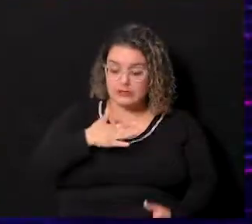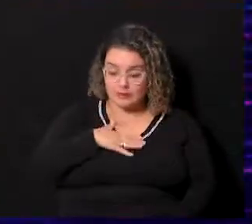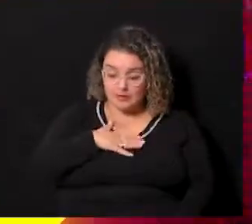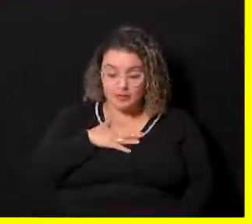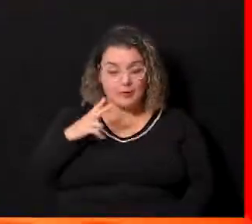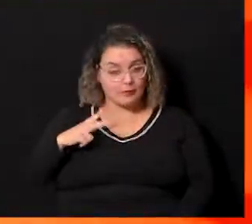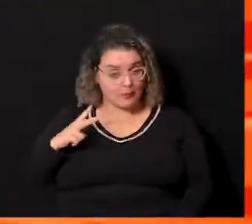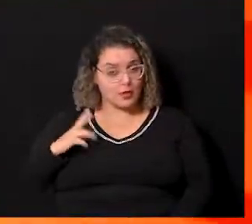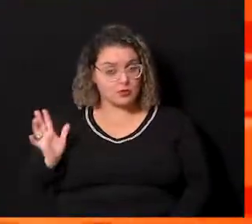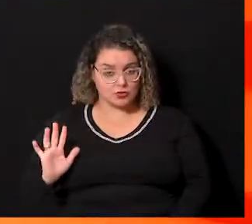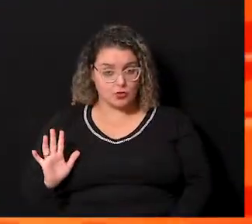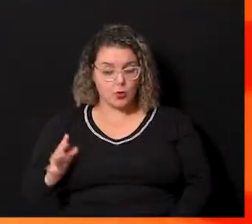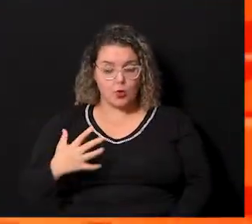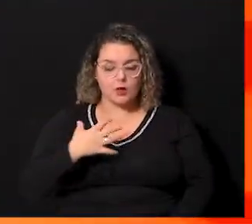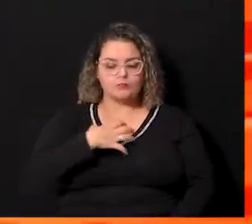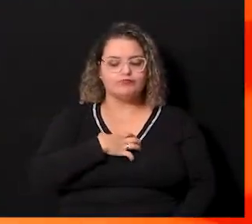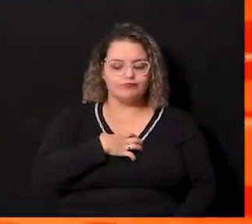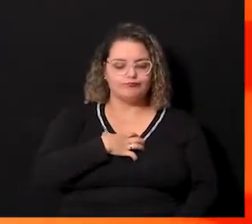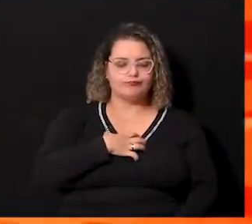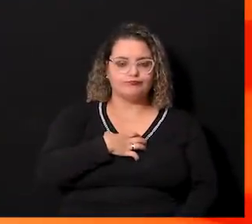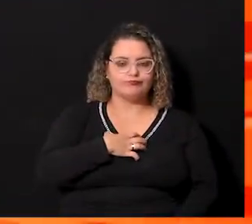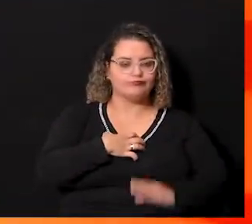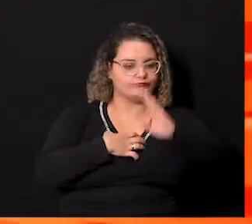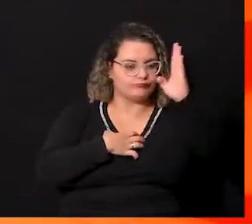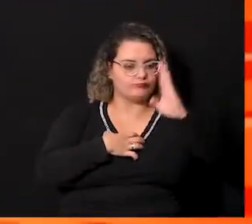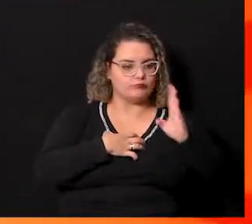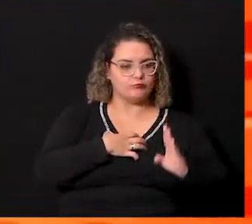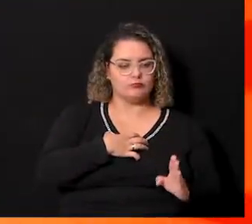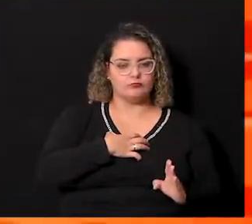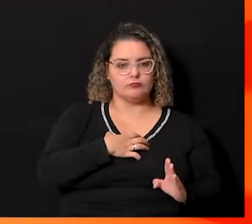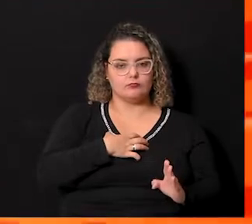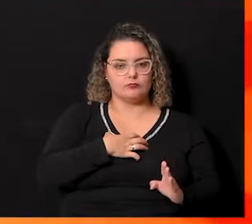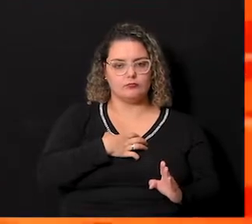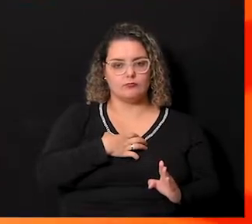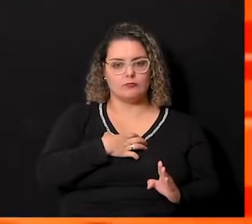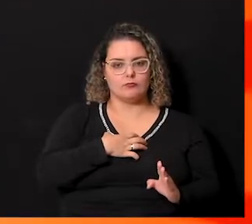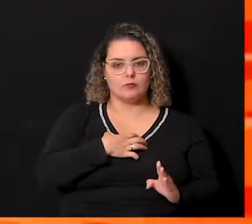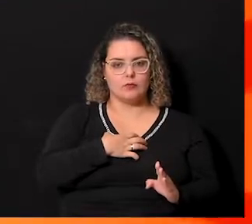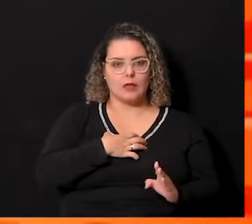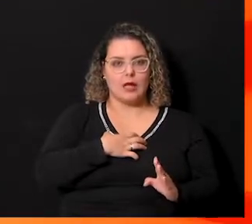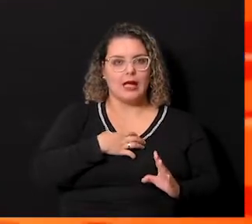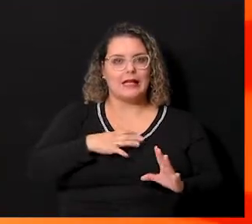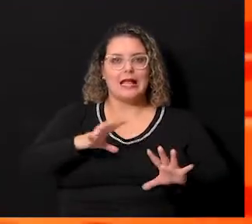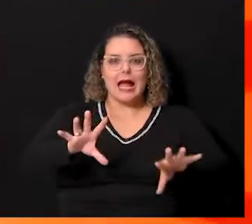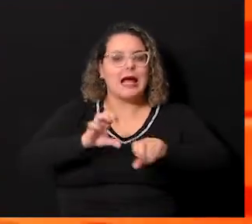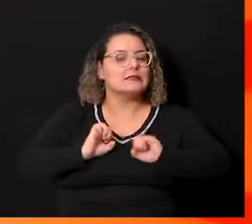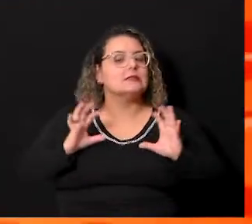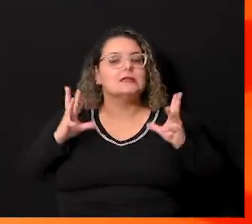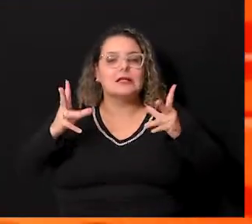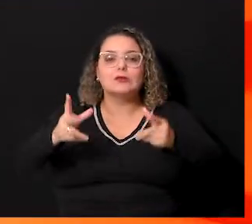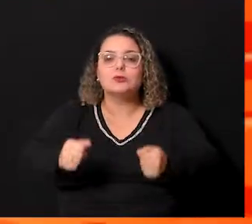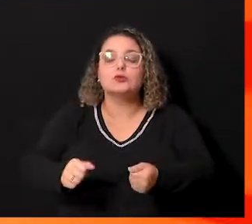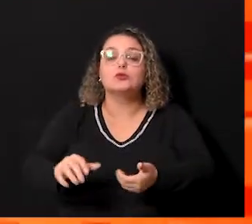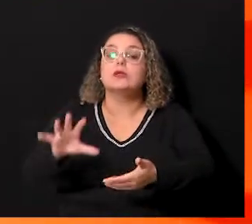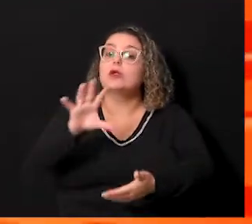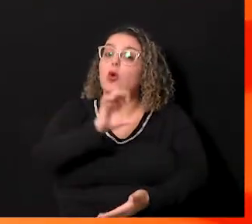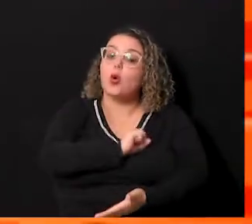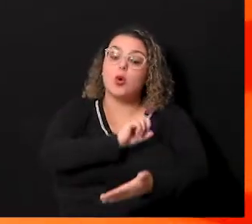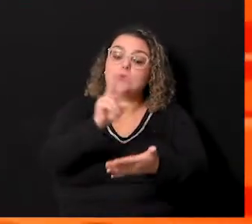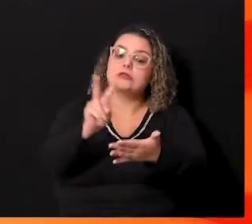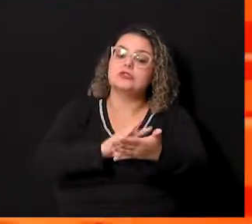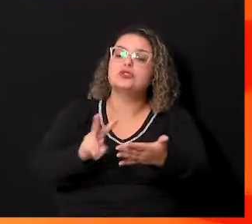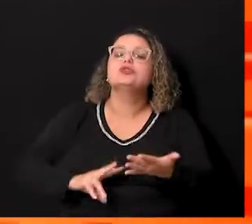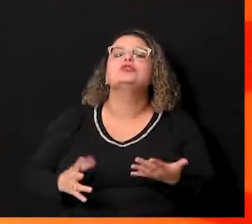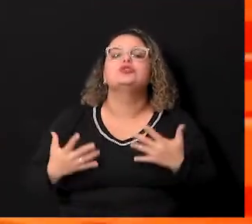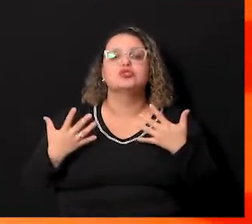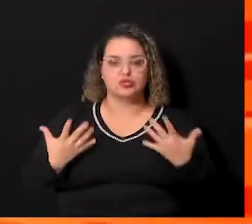tá? Mas, para mim, o que eu sinto é que o brasileiro é bastante eclético. O brasileiro gosta de